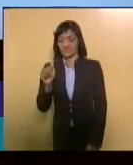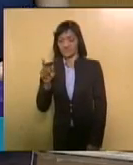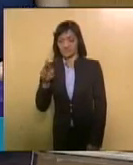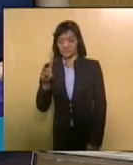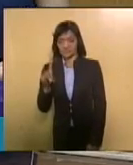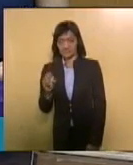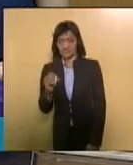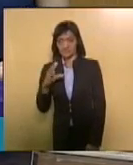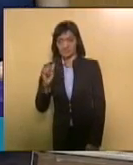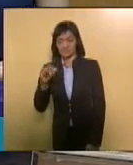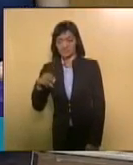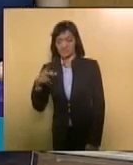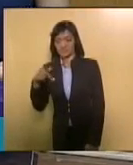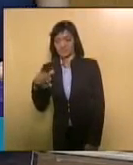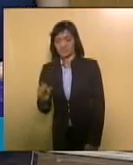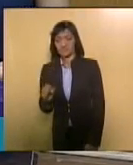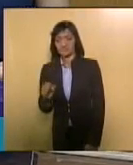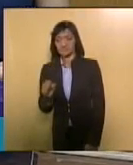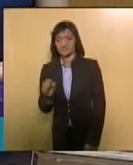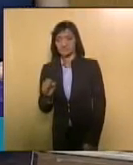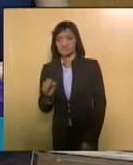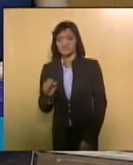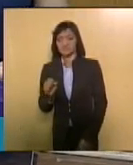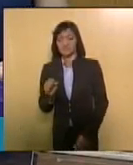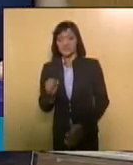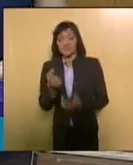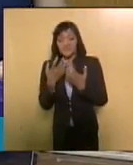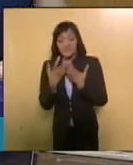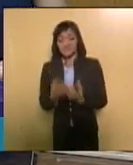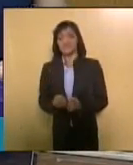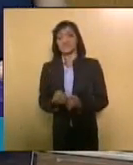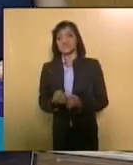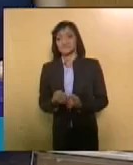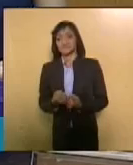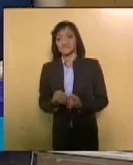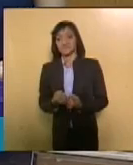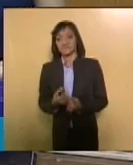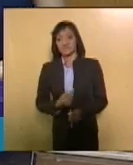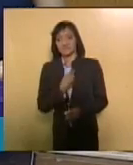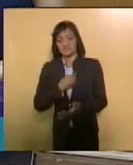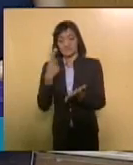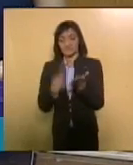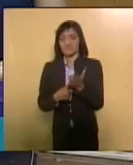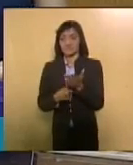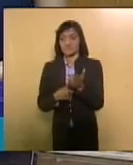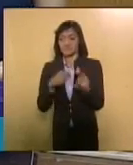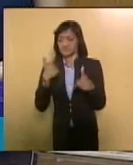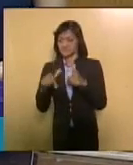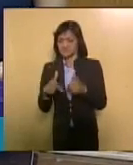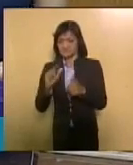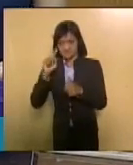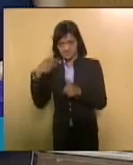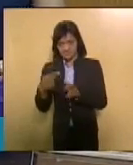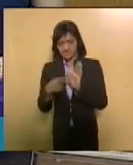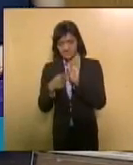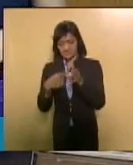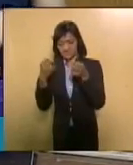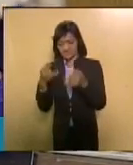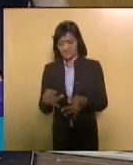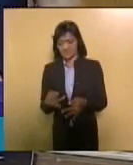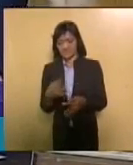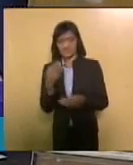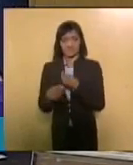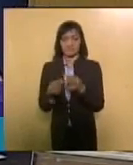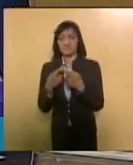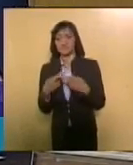pessoalmente o pacto pela vida e fez ações que nós vamos falar depois na hora das soluções e